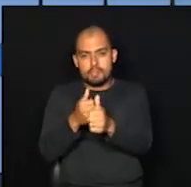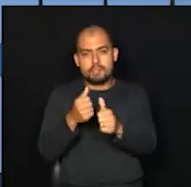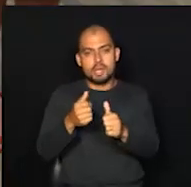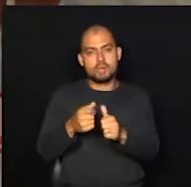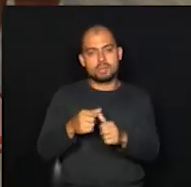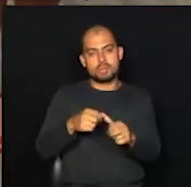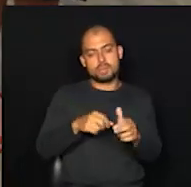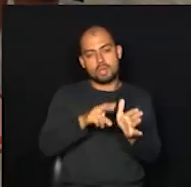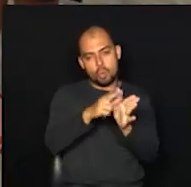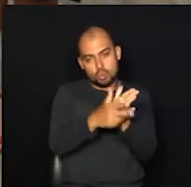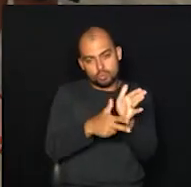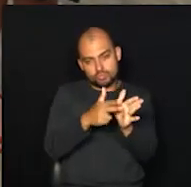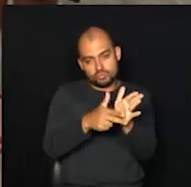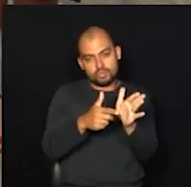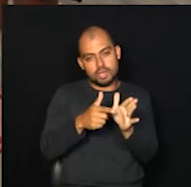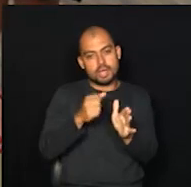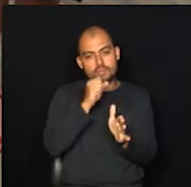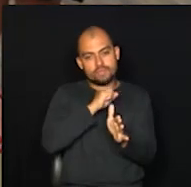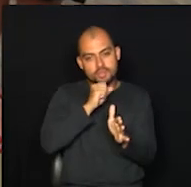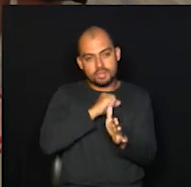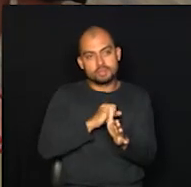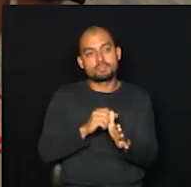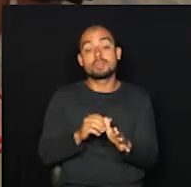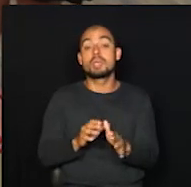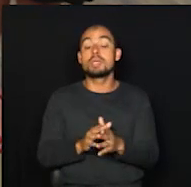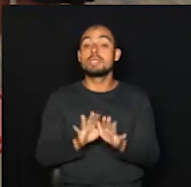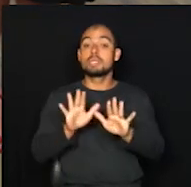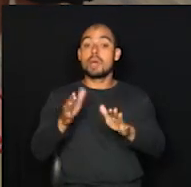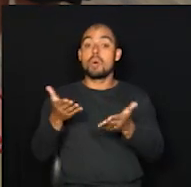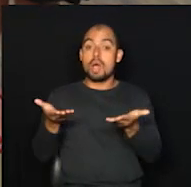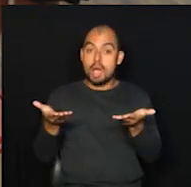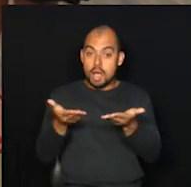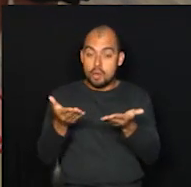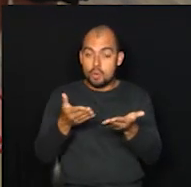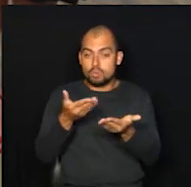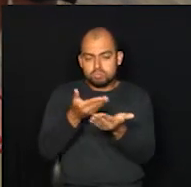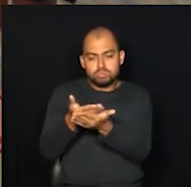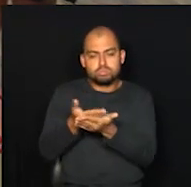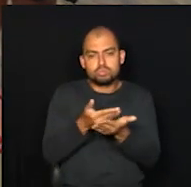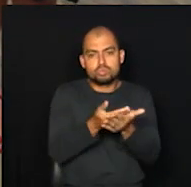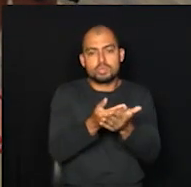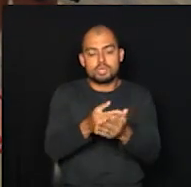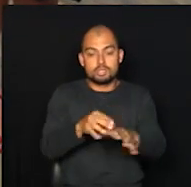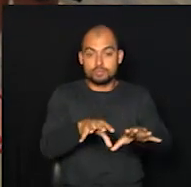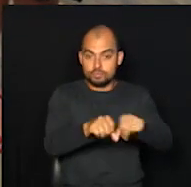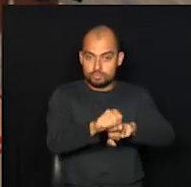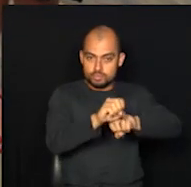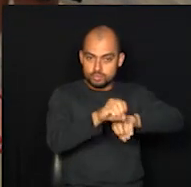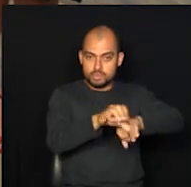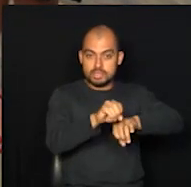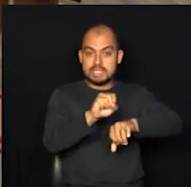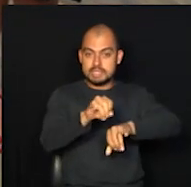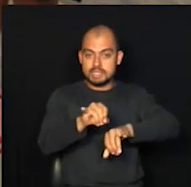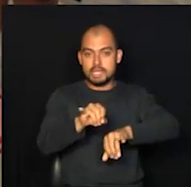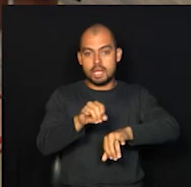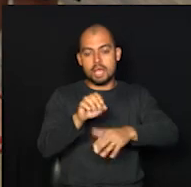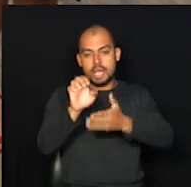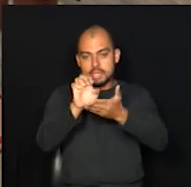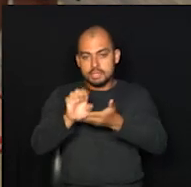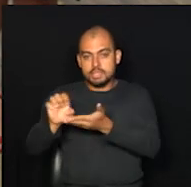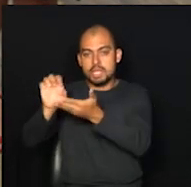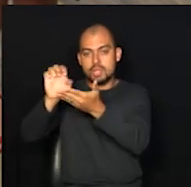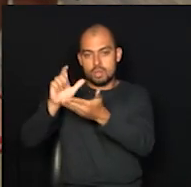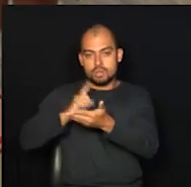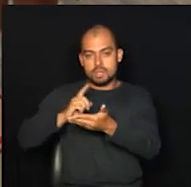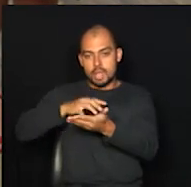Mascarenhas. Falando um pouquinho agora para os estudantes de educação, quem é da rede estadual consegue ainda